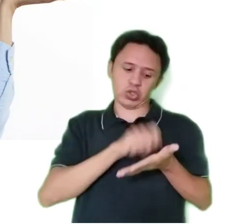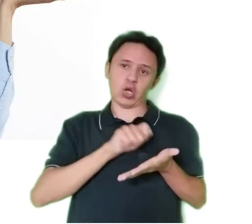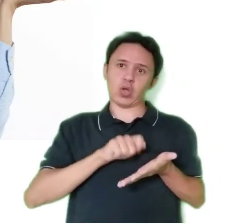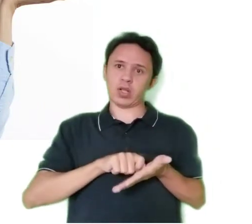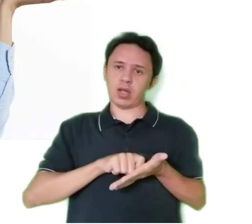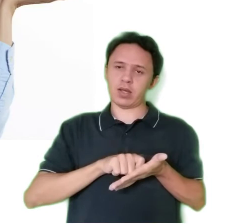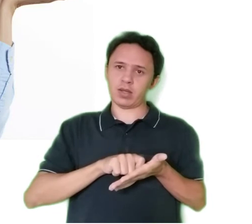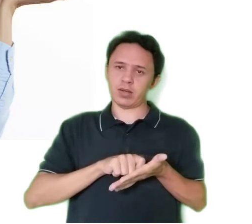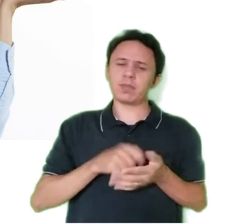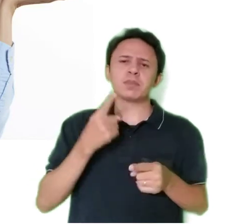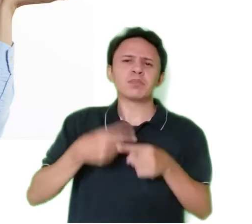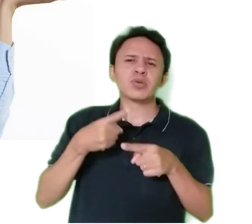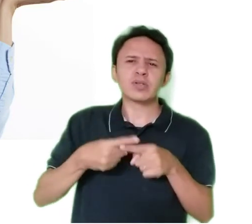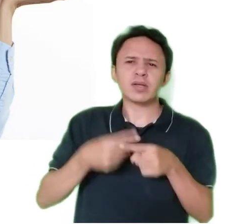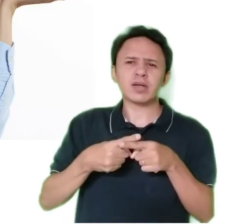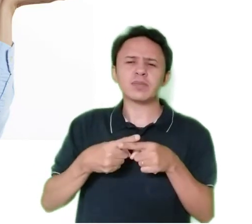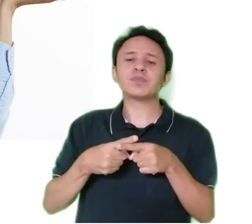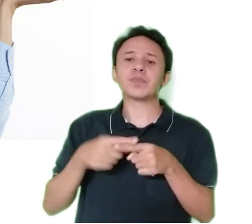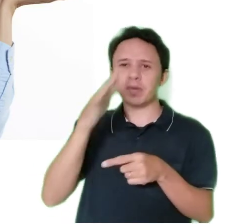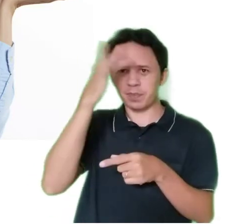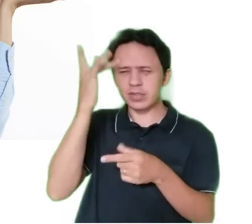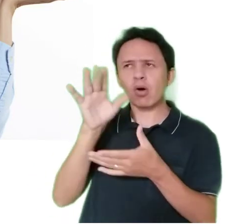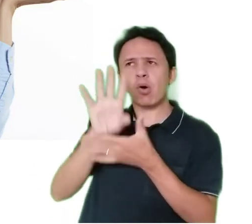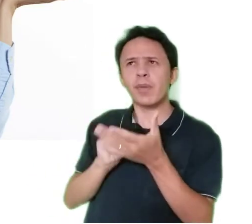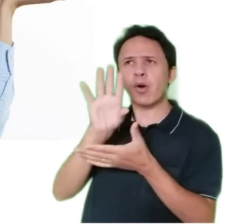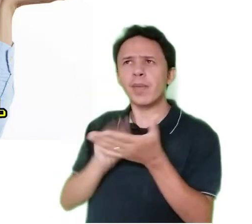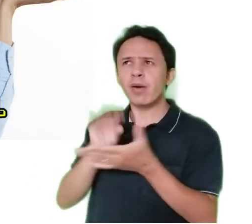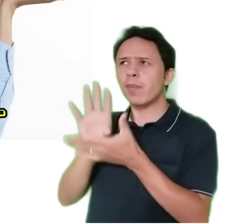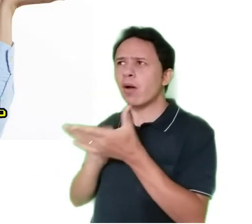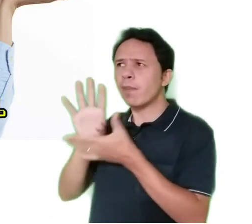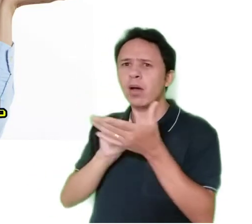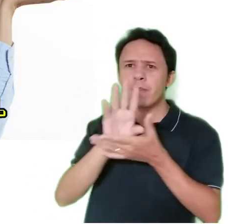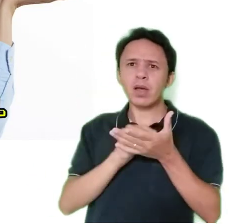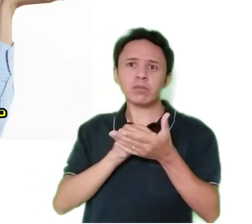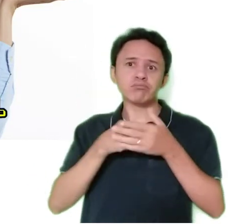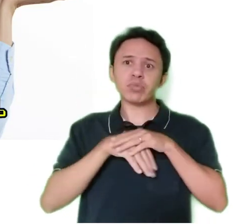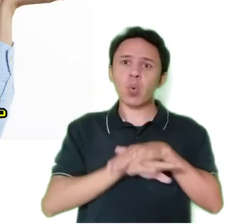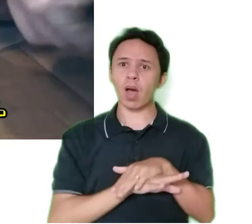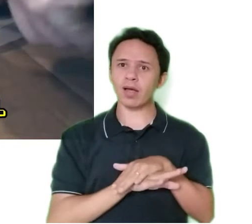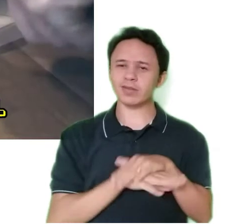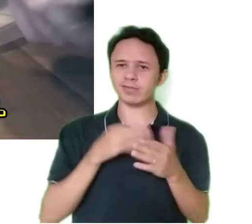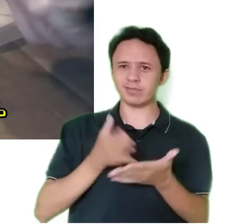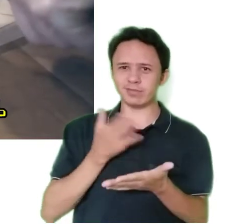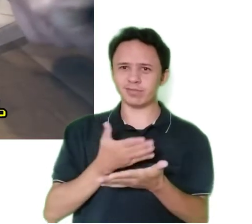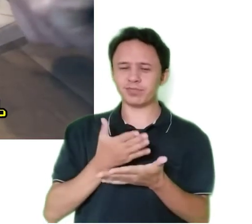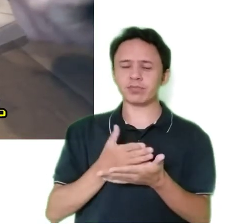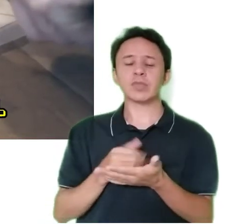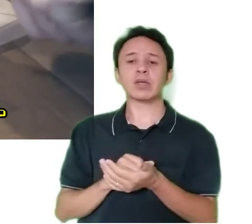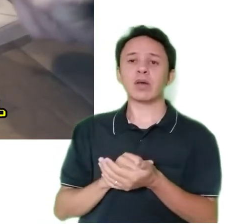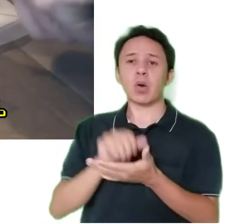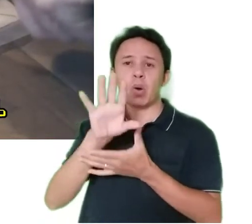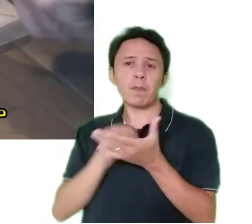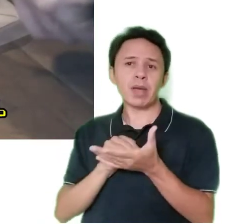anotar. Por quê? Porque quem copia, copia para guardar. Copiar é